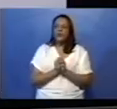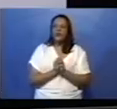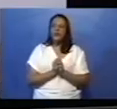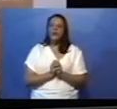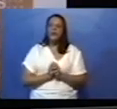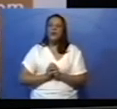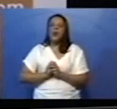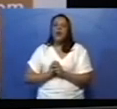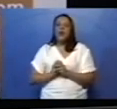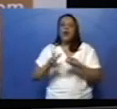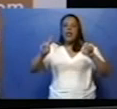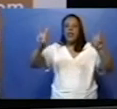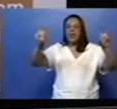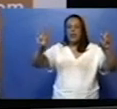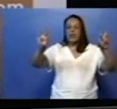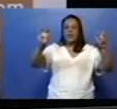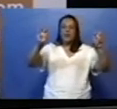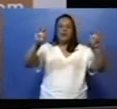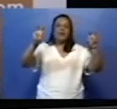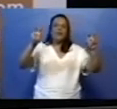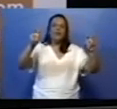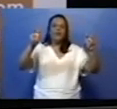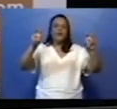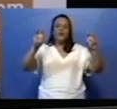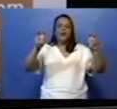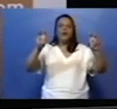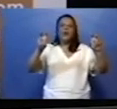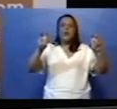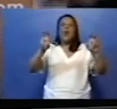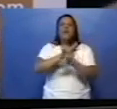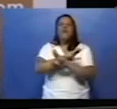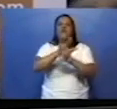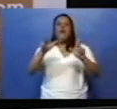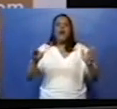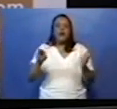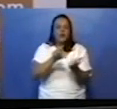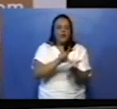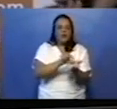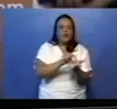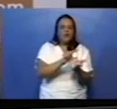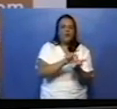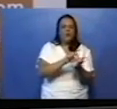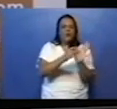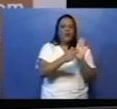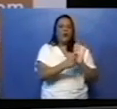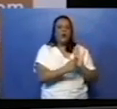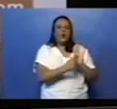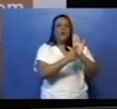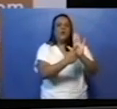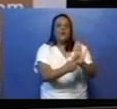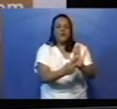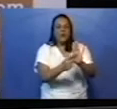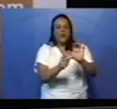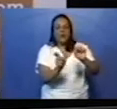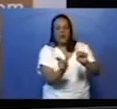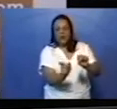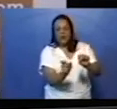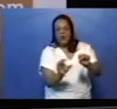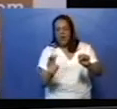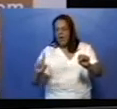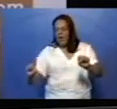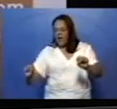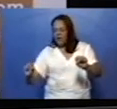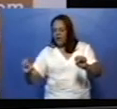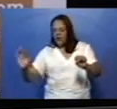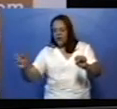de Emília, aparecem vários adjetivos. Vamos identificar os que se referem ao substantivo Emília e